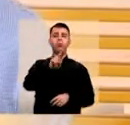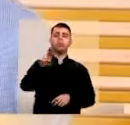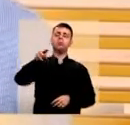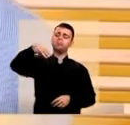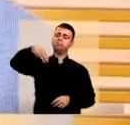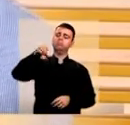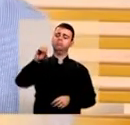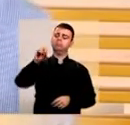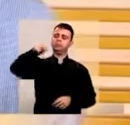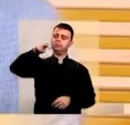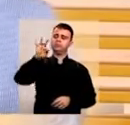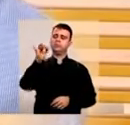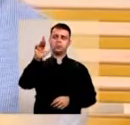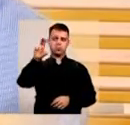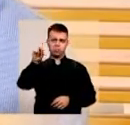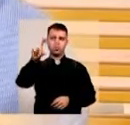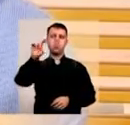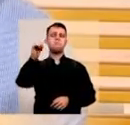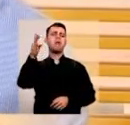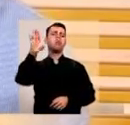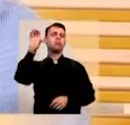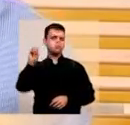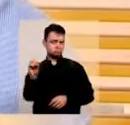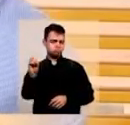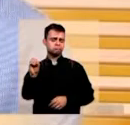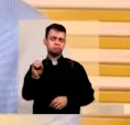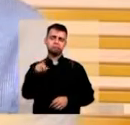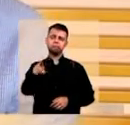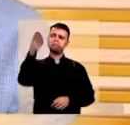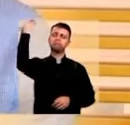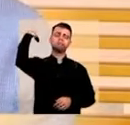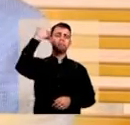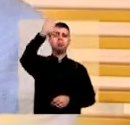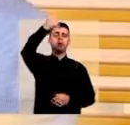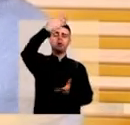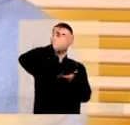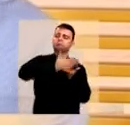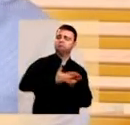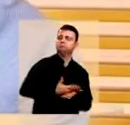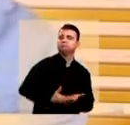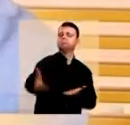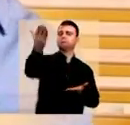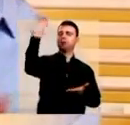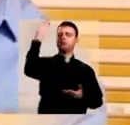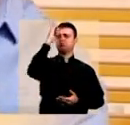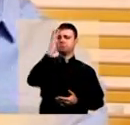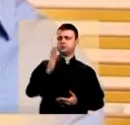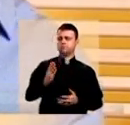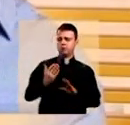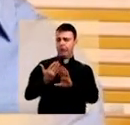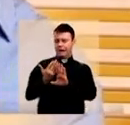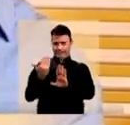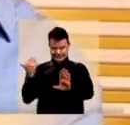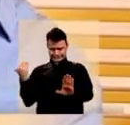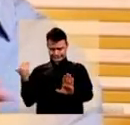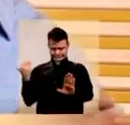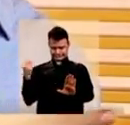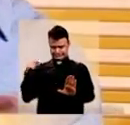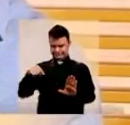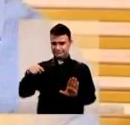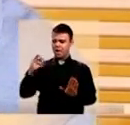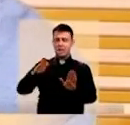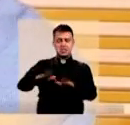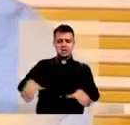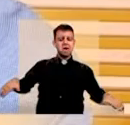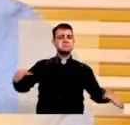Monteiro Lobato, que foi o grande iniciador, inovador nisso. Que antes de Monteiro Lobato, a literatura,